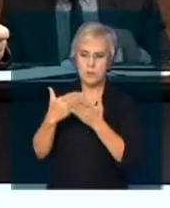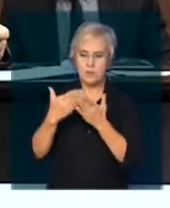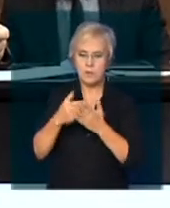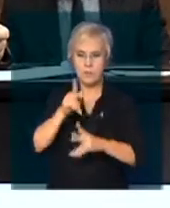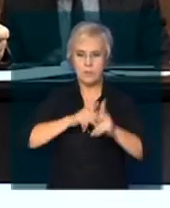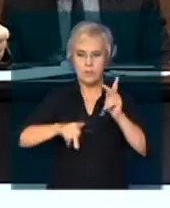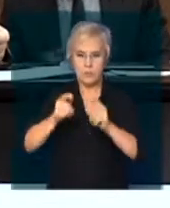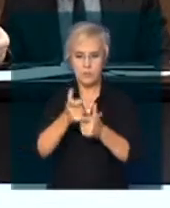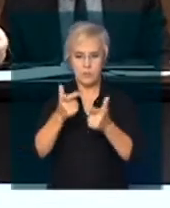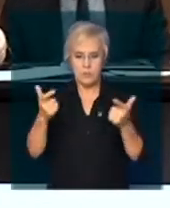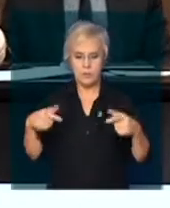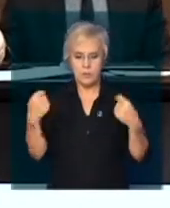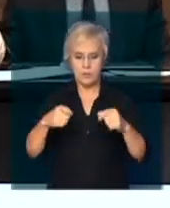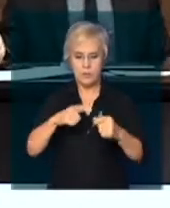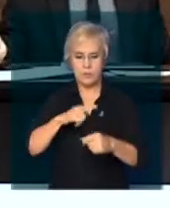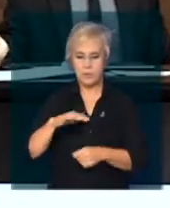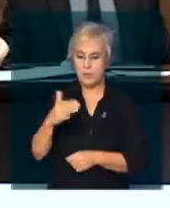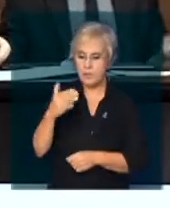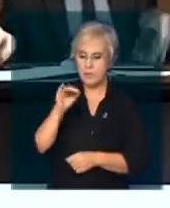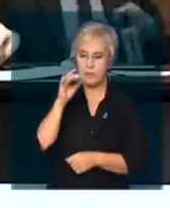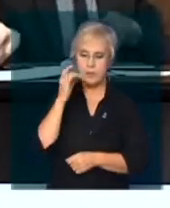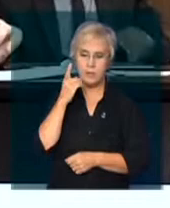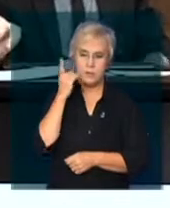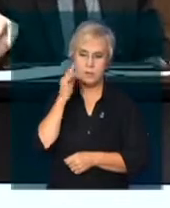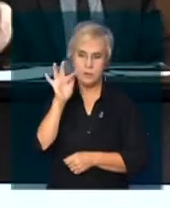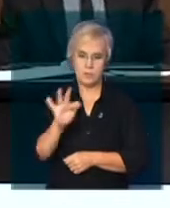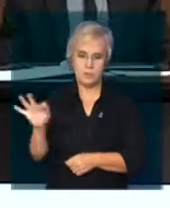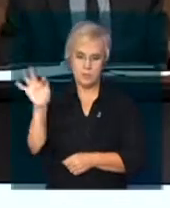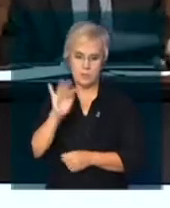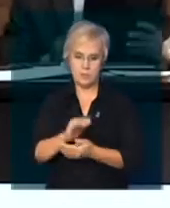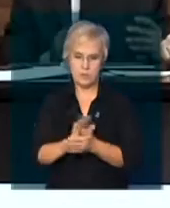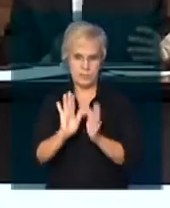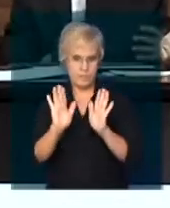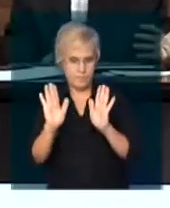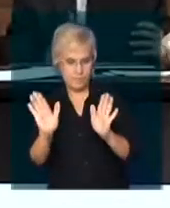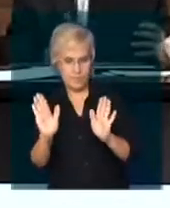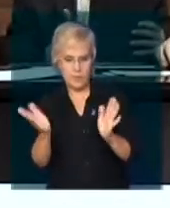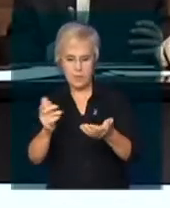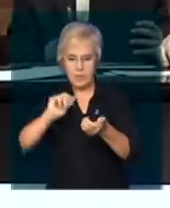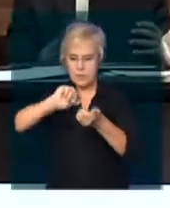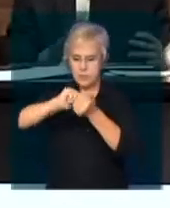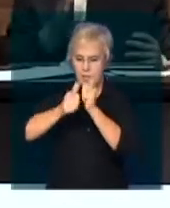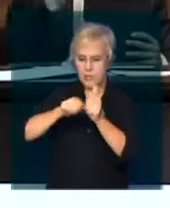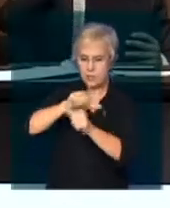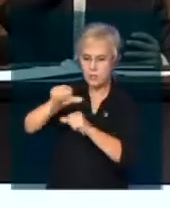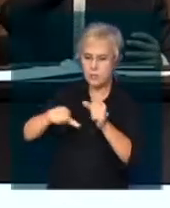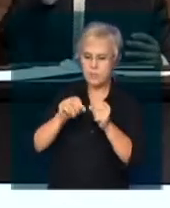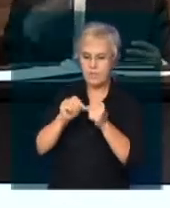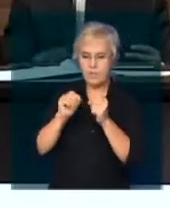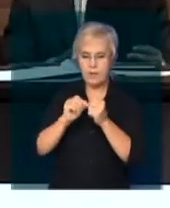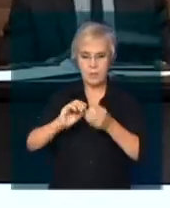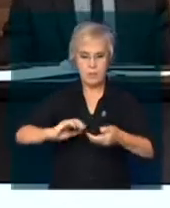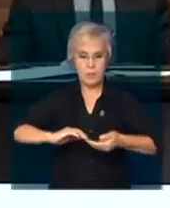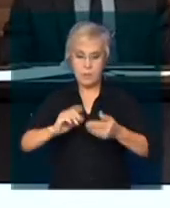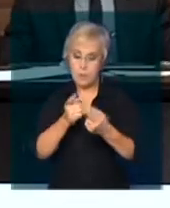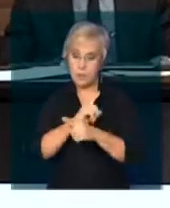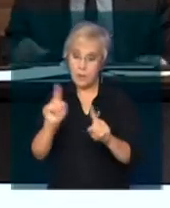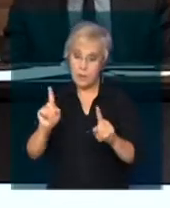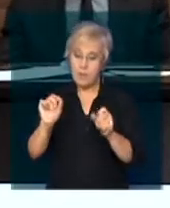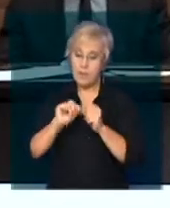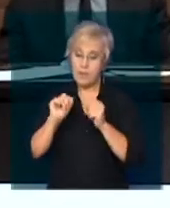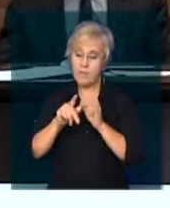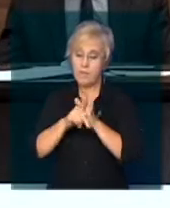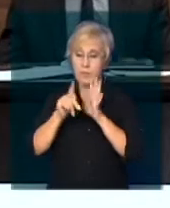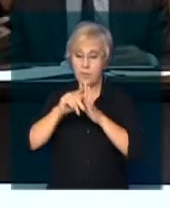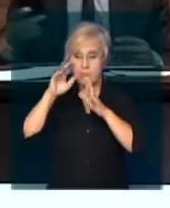pela lógica, deveria ter 10 federais? Bom, esse ajuste não é feito pelo Congresso, ele é feito pelo Tribunal Superior Eleitoral